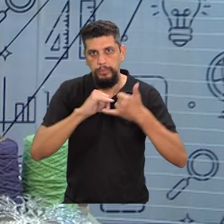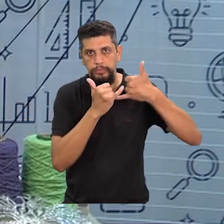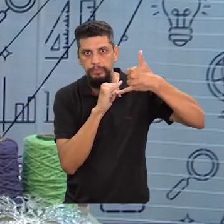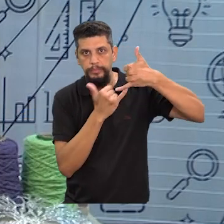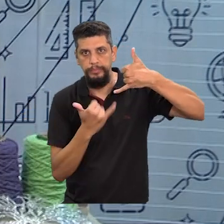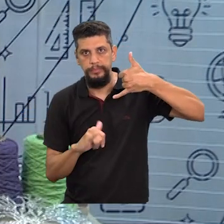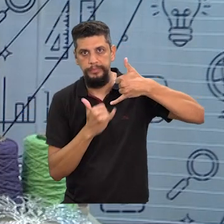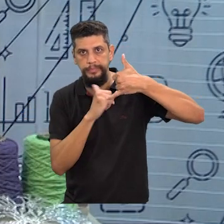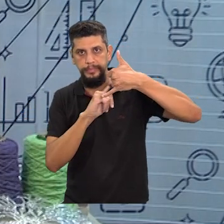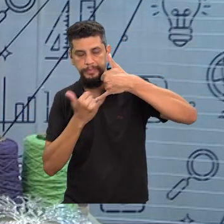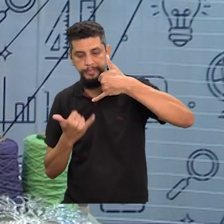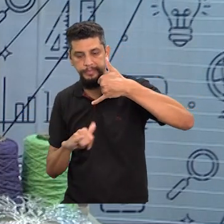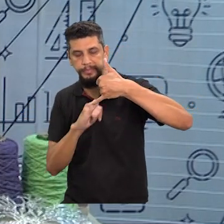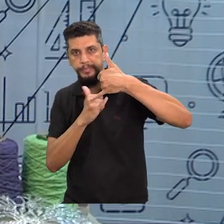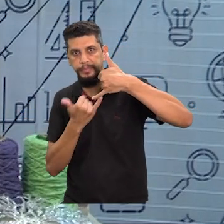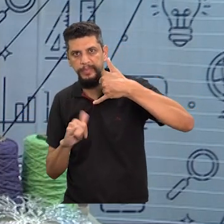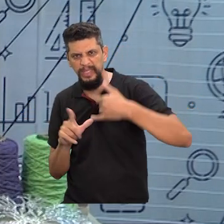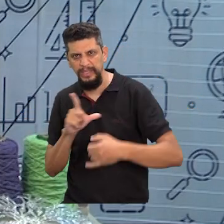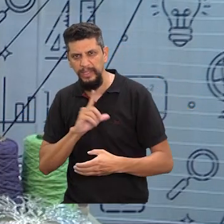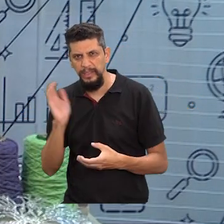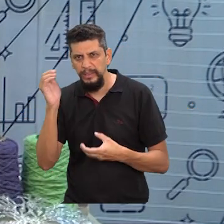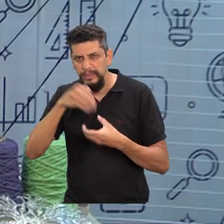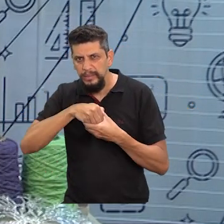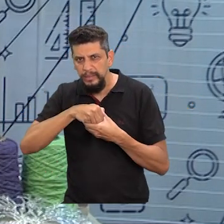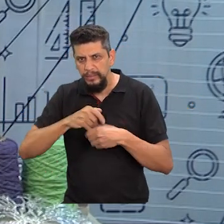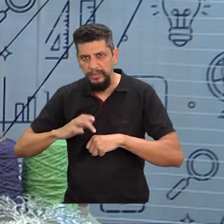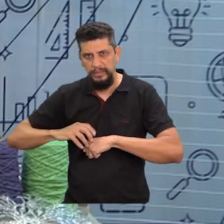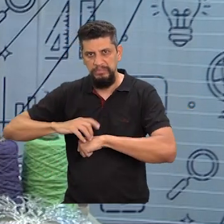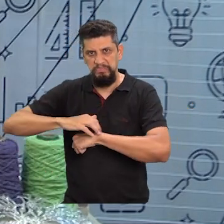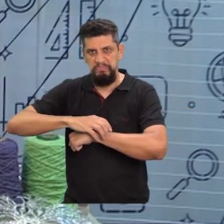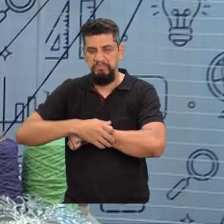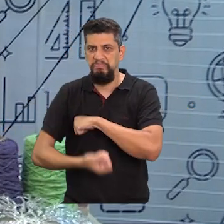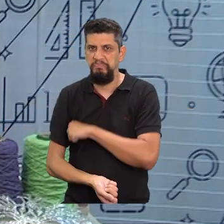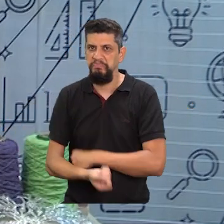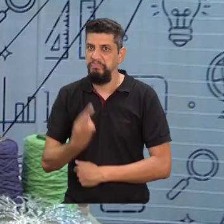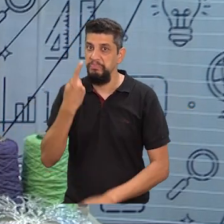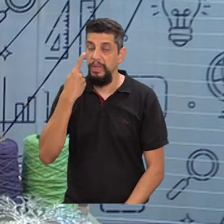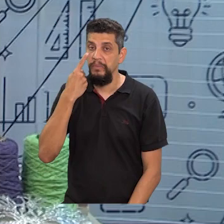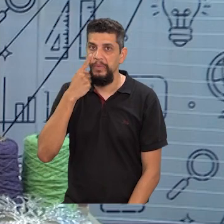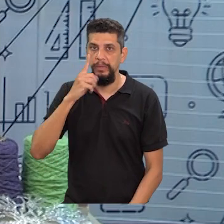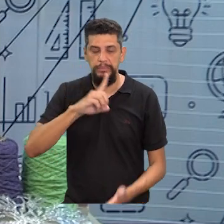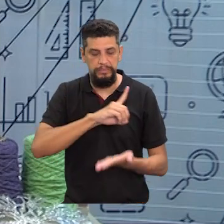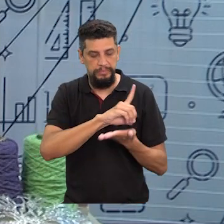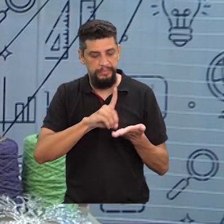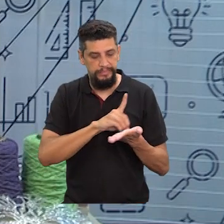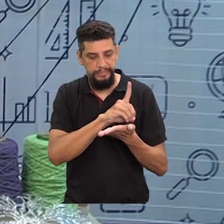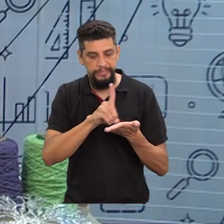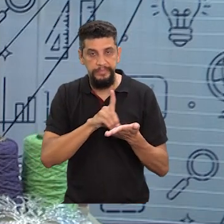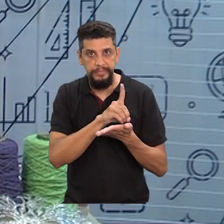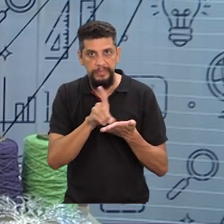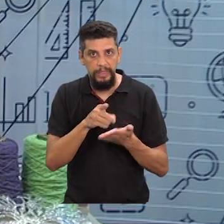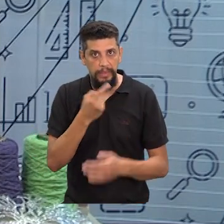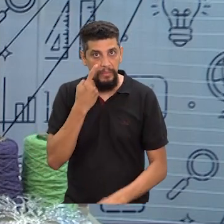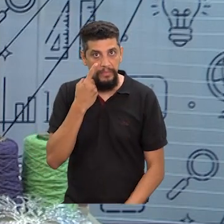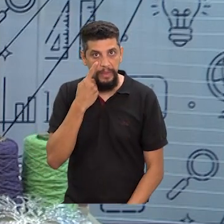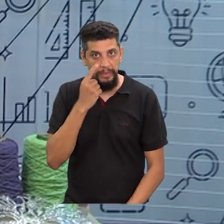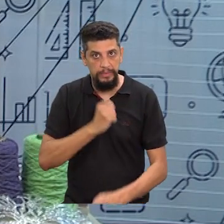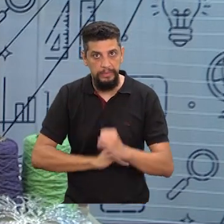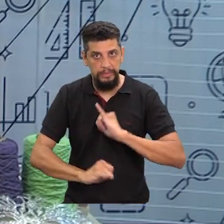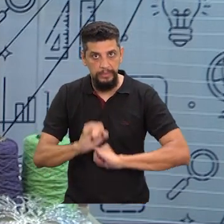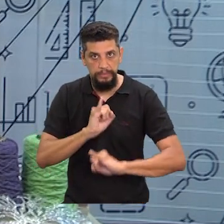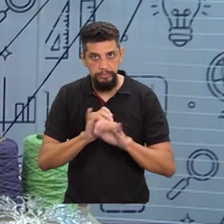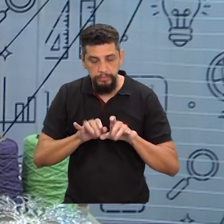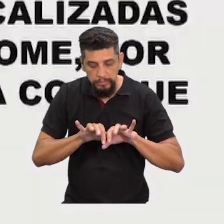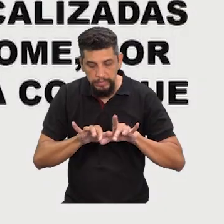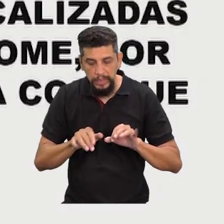os fios. Olha só. Tem a ver com aranha? Ué... Vamos ver no dicionário, segundo o dicionário de Oxford, online.